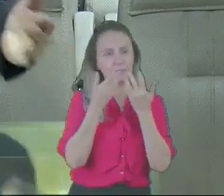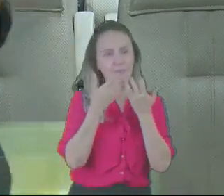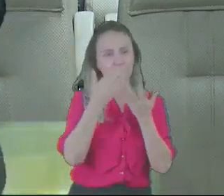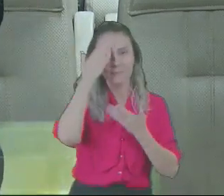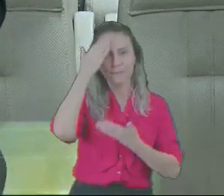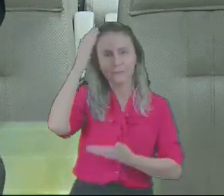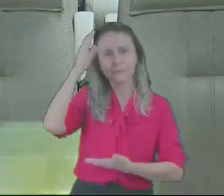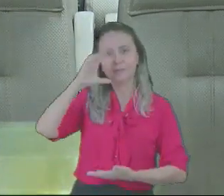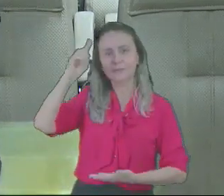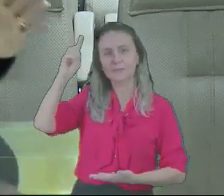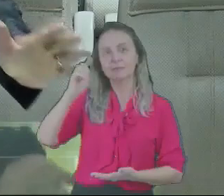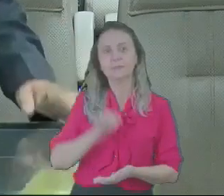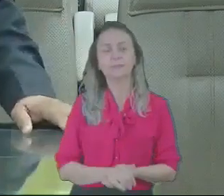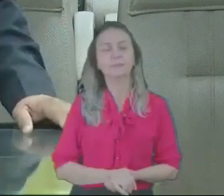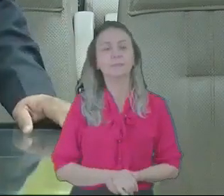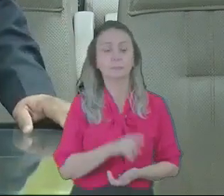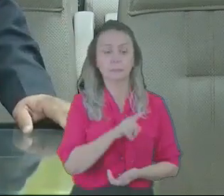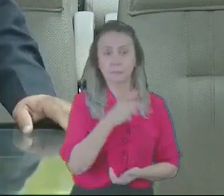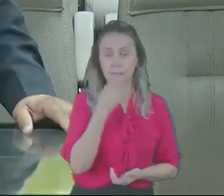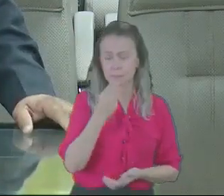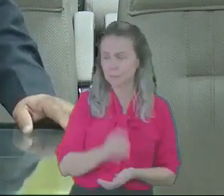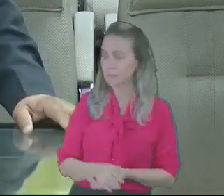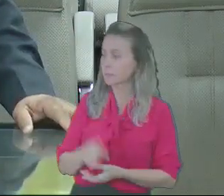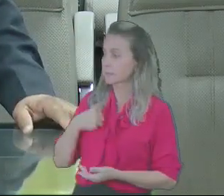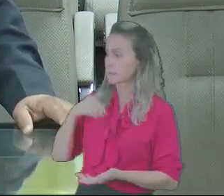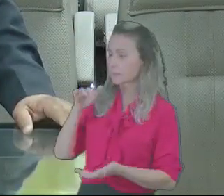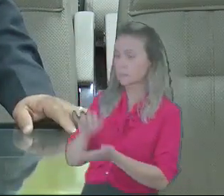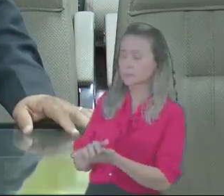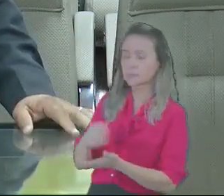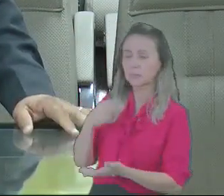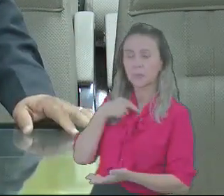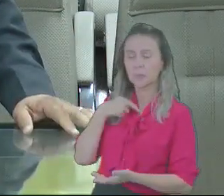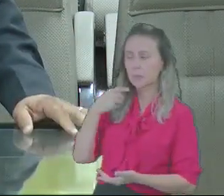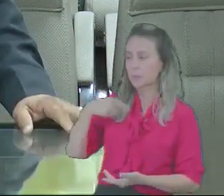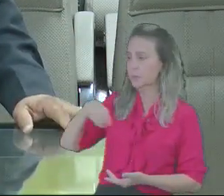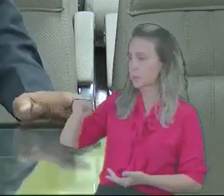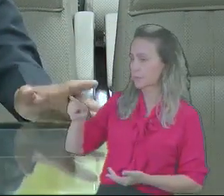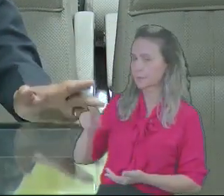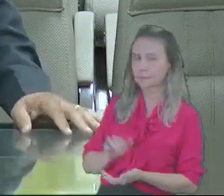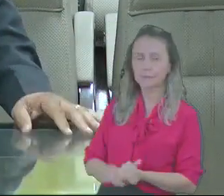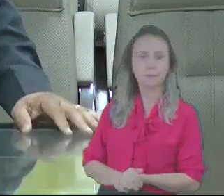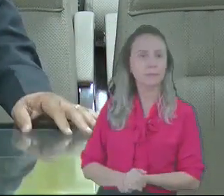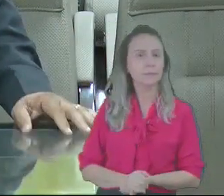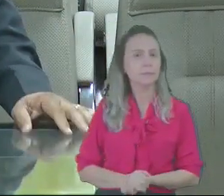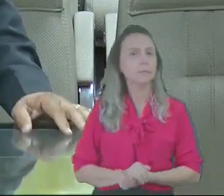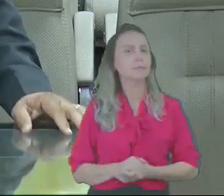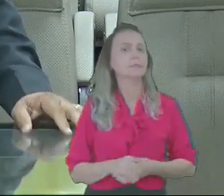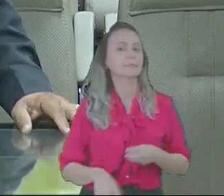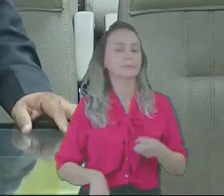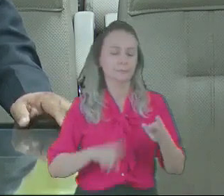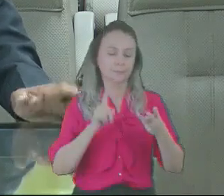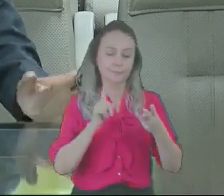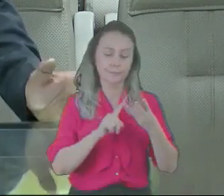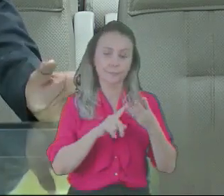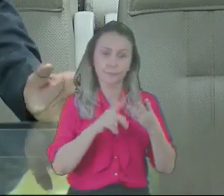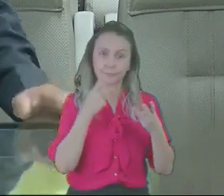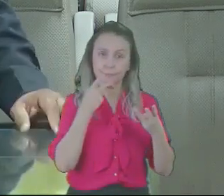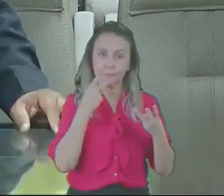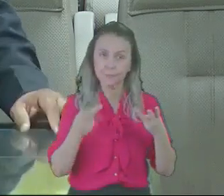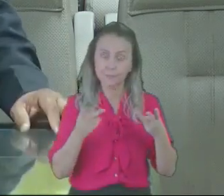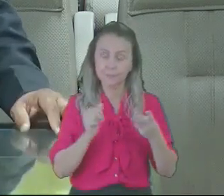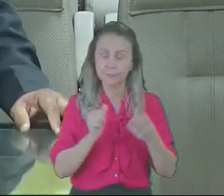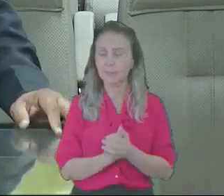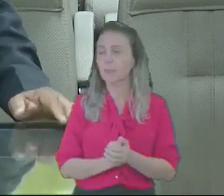E ele disse casei-me eu não posso ir também para esse banquete também e o outro irmãos tinha